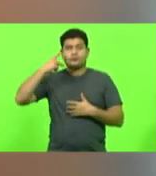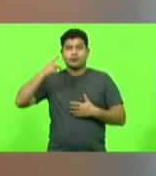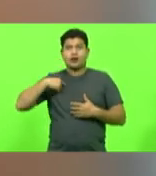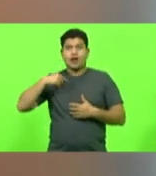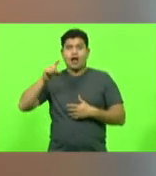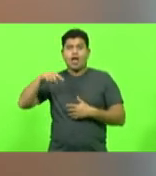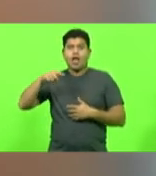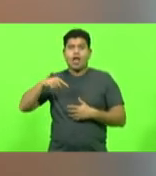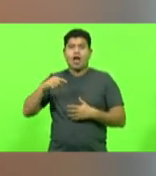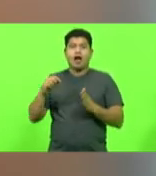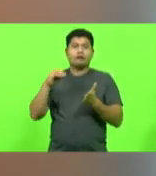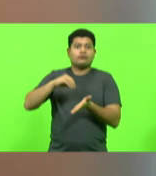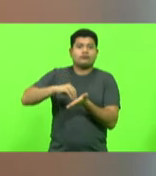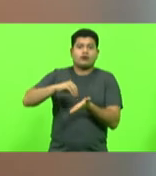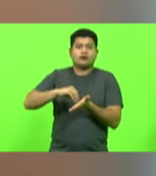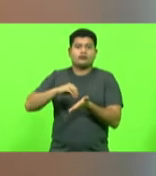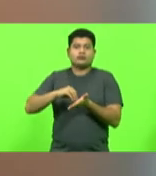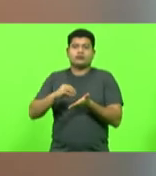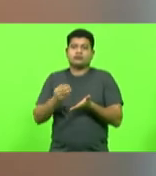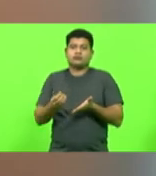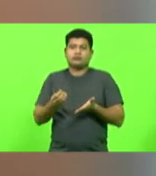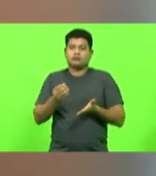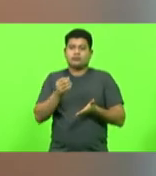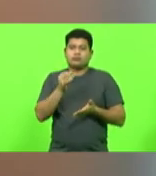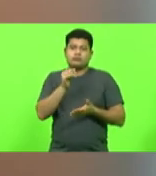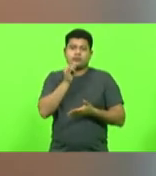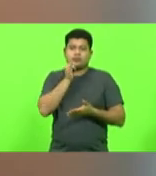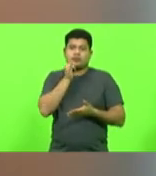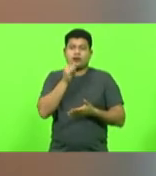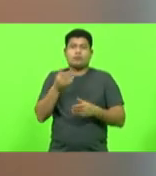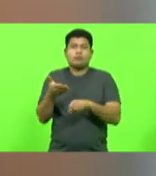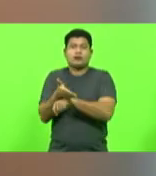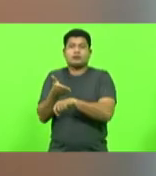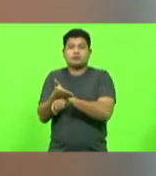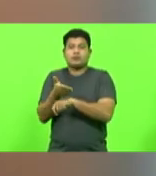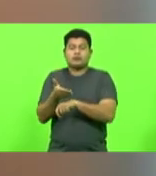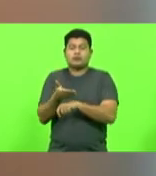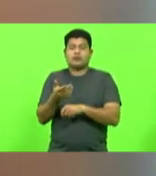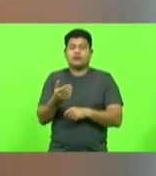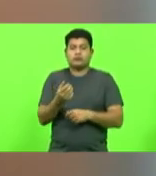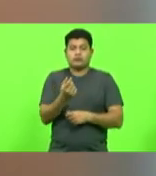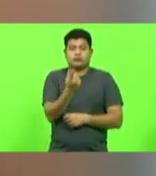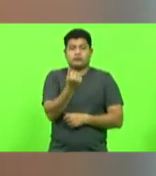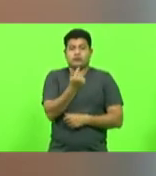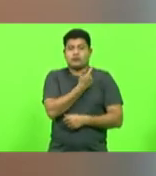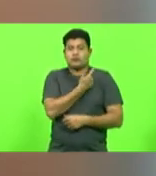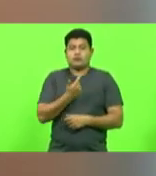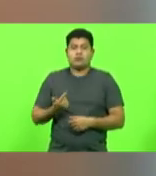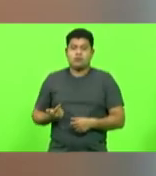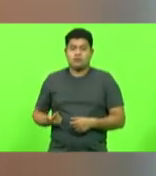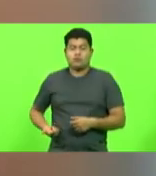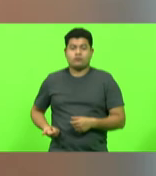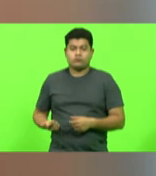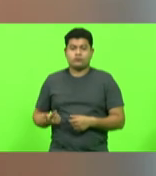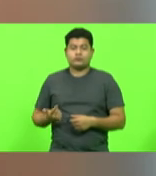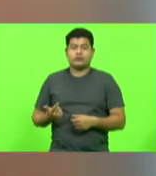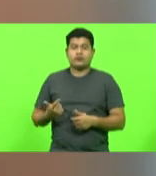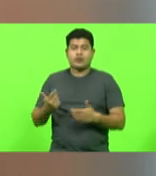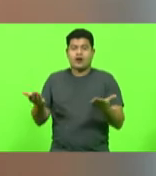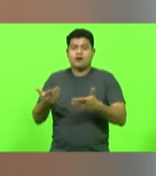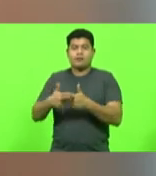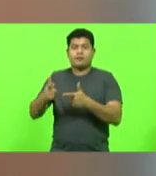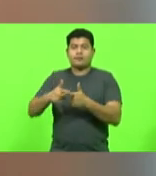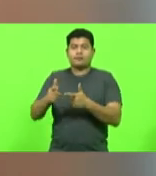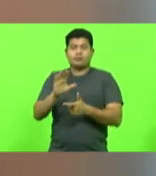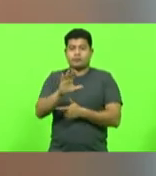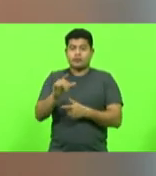de ausência, falta ou ausência dos recursos que trazem os problemas para a gestão, né? Mas sim como